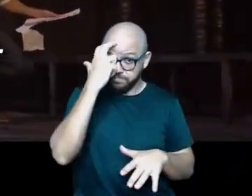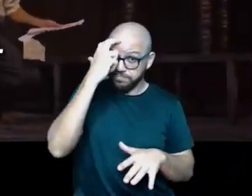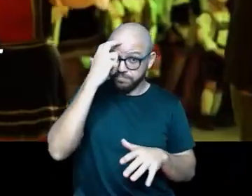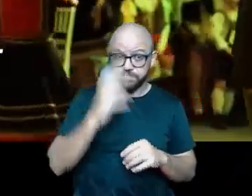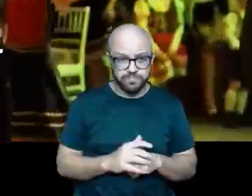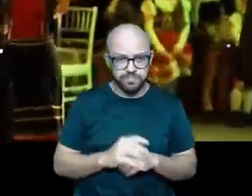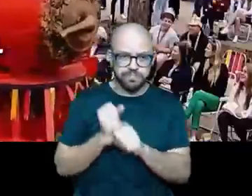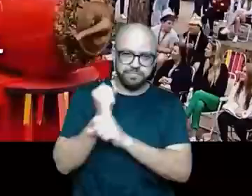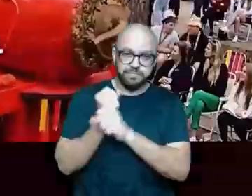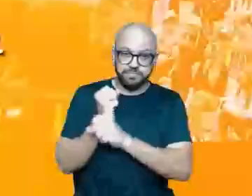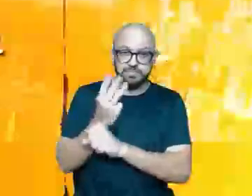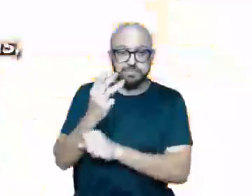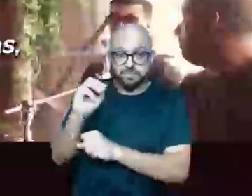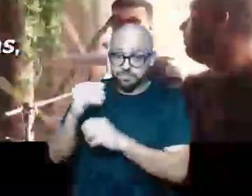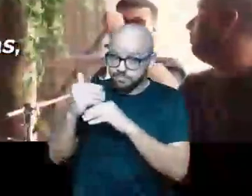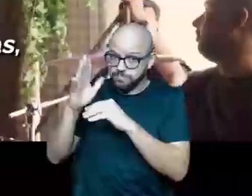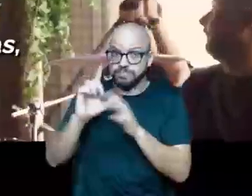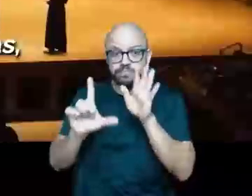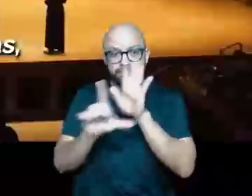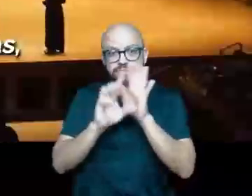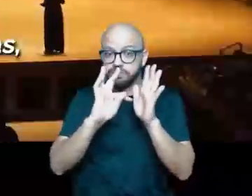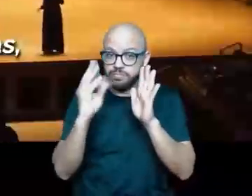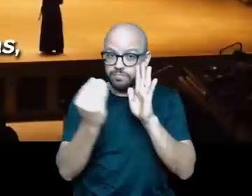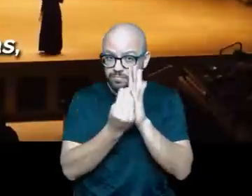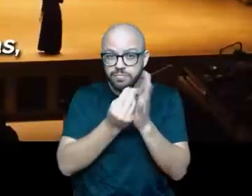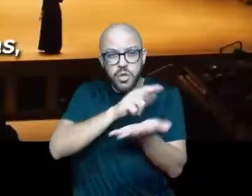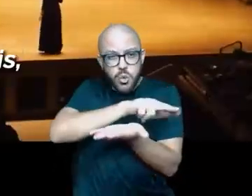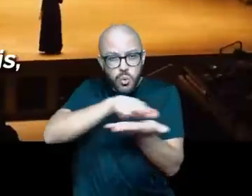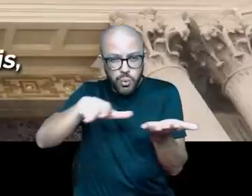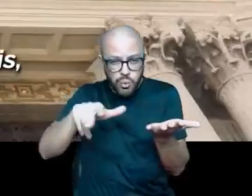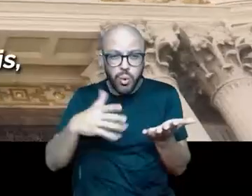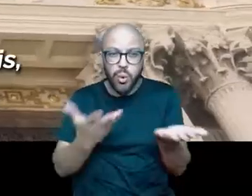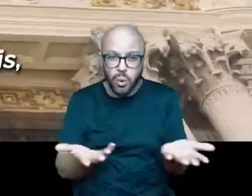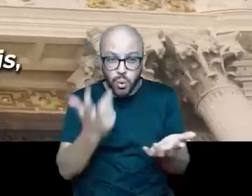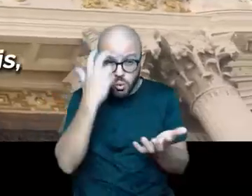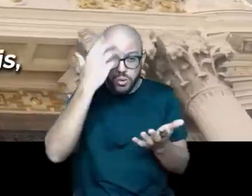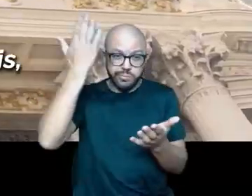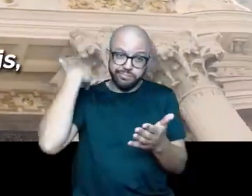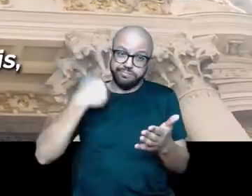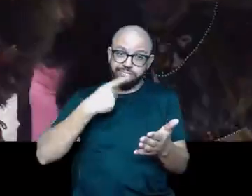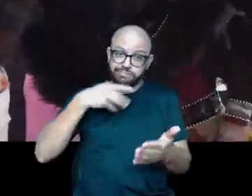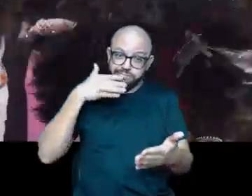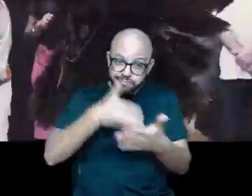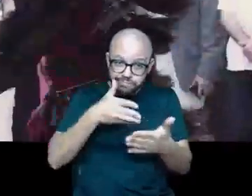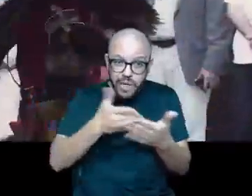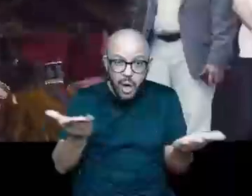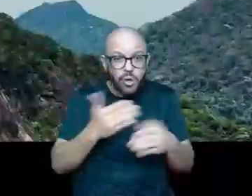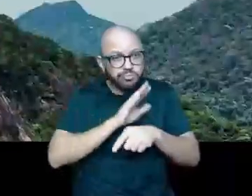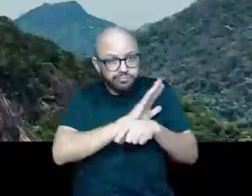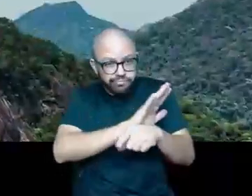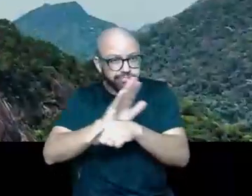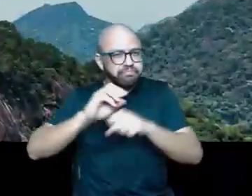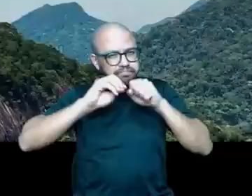e à difusão cultural. Ao longo de mais de 3 décadas, a Rouanet permitiu que inúmeras iniciativas culturais, antes